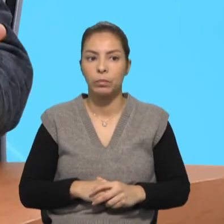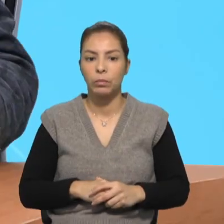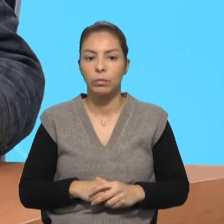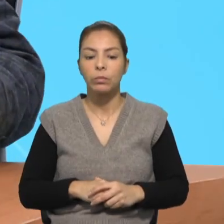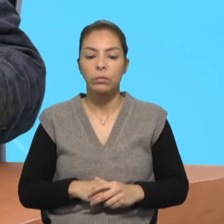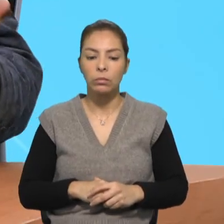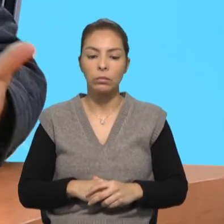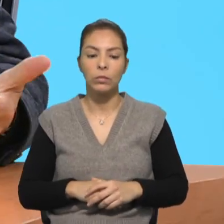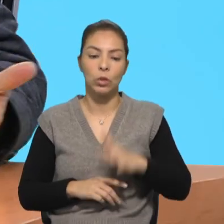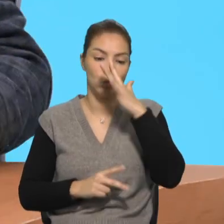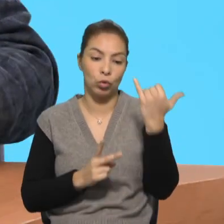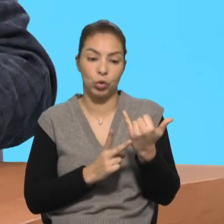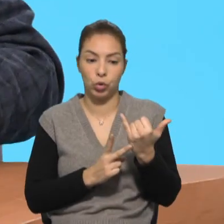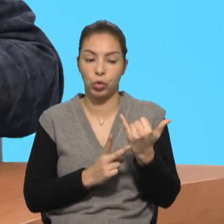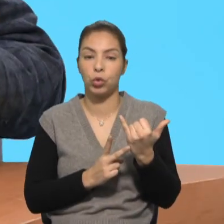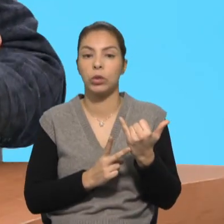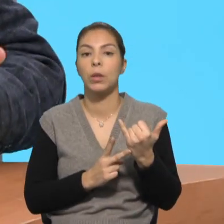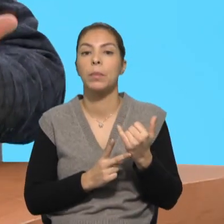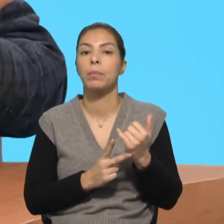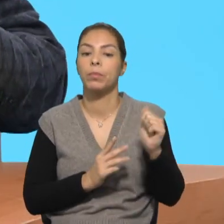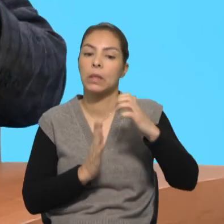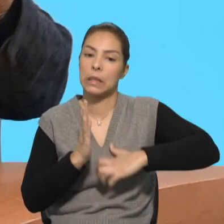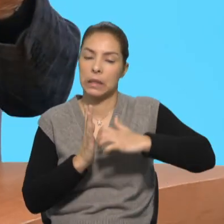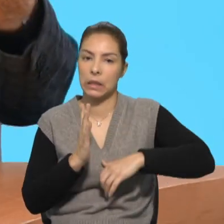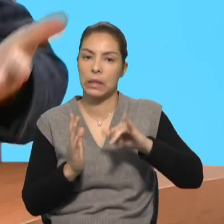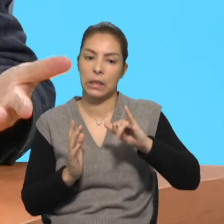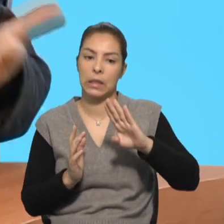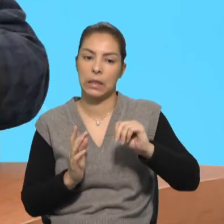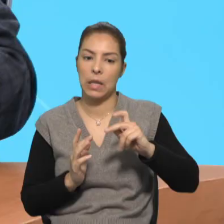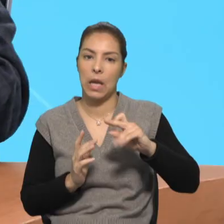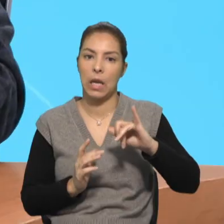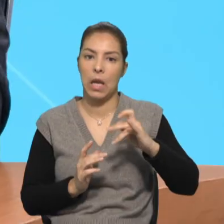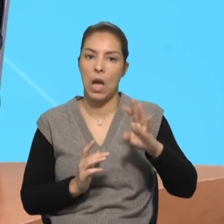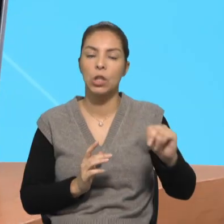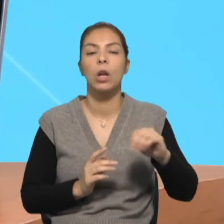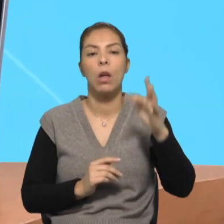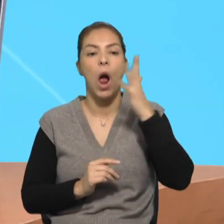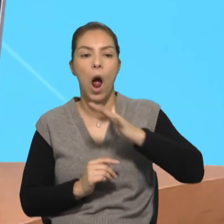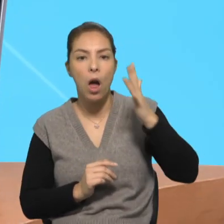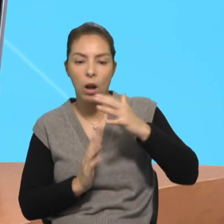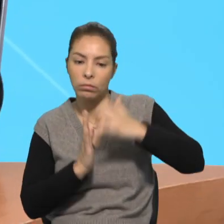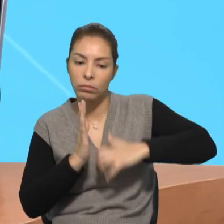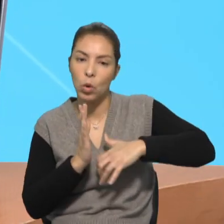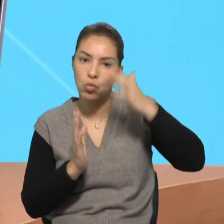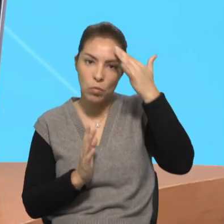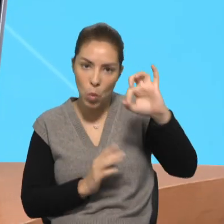capítulo 2 de Isaías e também o Salmo 8 e este